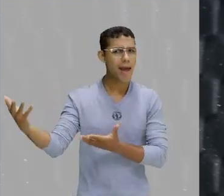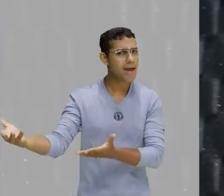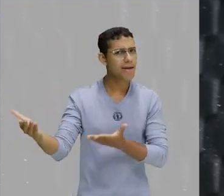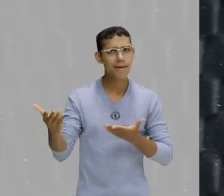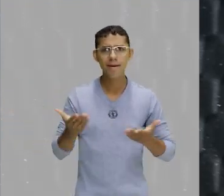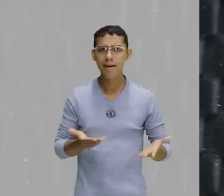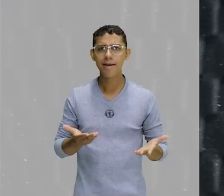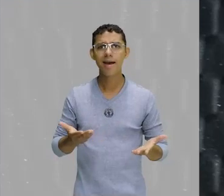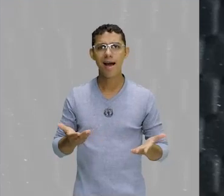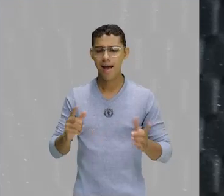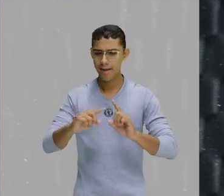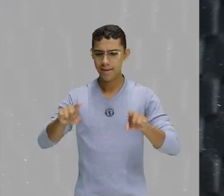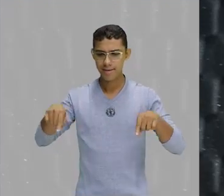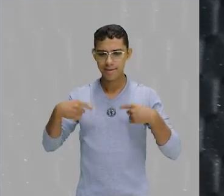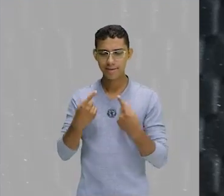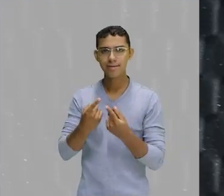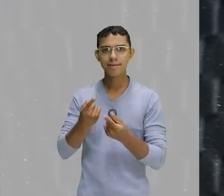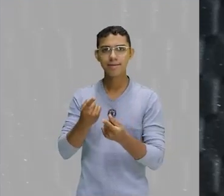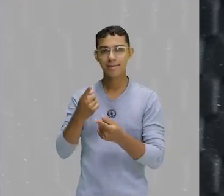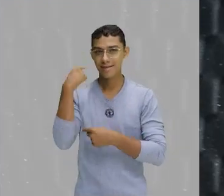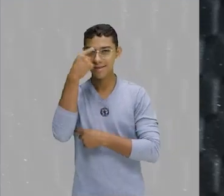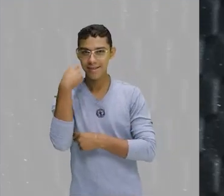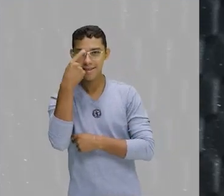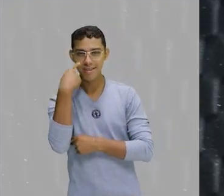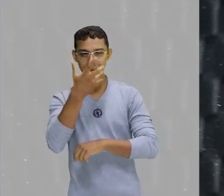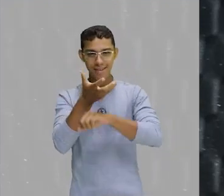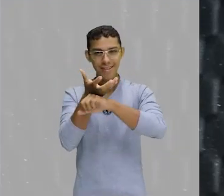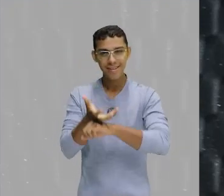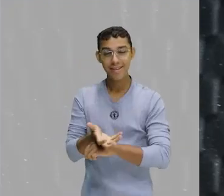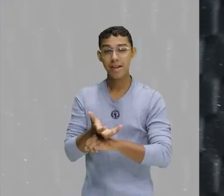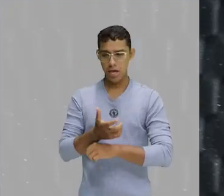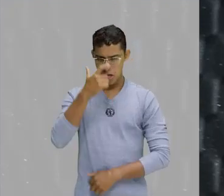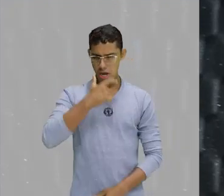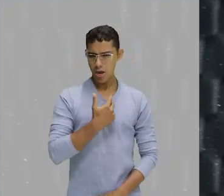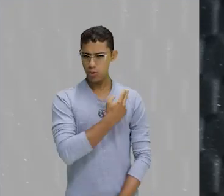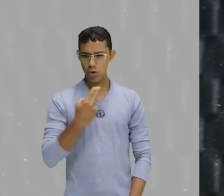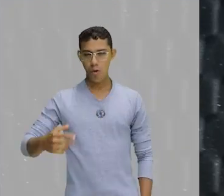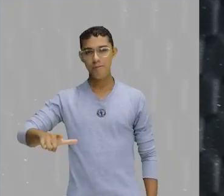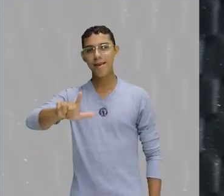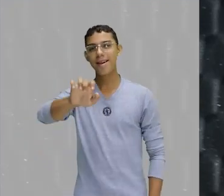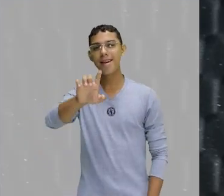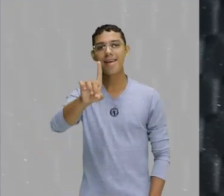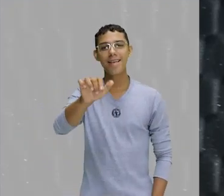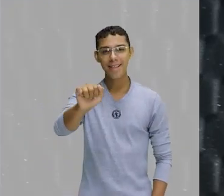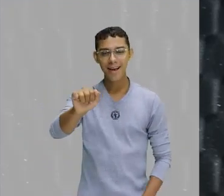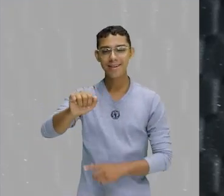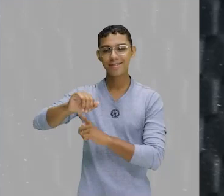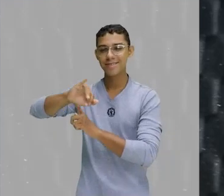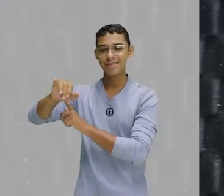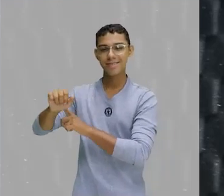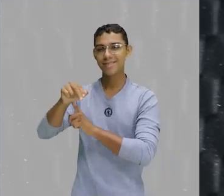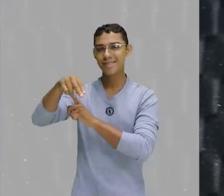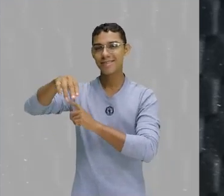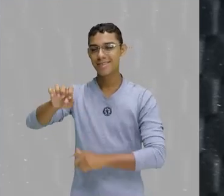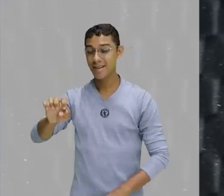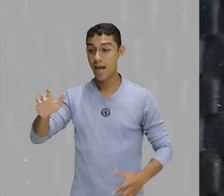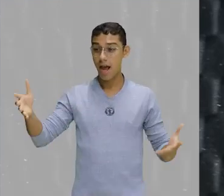bem-vindos à la classe de espanhol. Eu sou a professora Leda Jane aqui na área com vocês. E hoje a gente vai falar de assunto